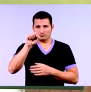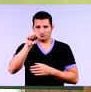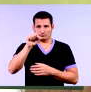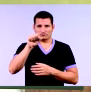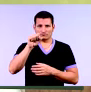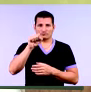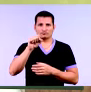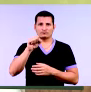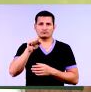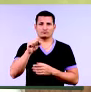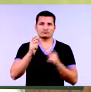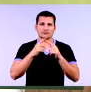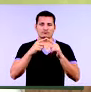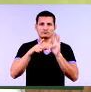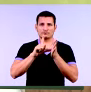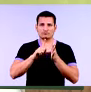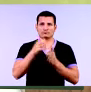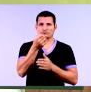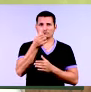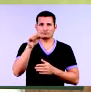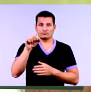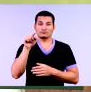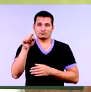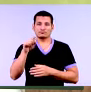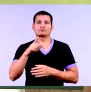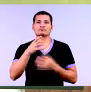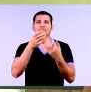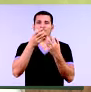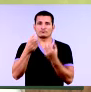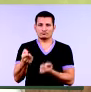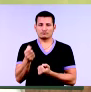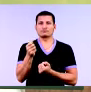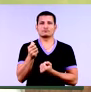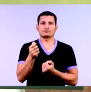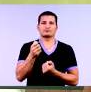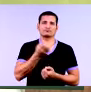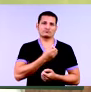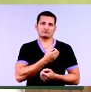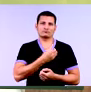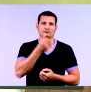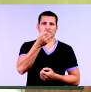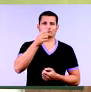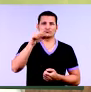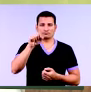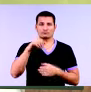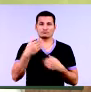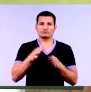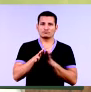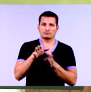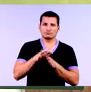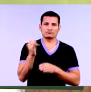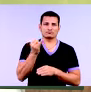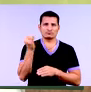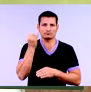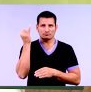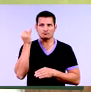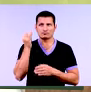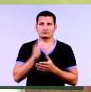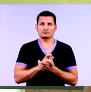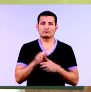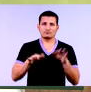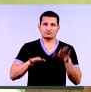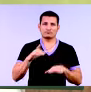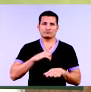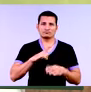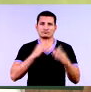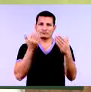foi colocado ali, aí a variável recebe o valor realmente numérico 68. Então, uma dica muito importante, às vezes até muita pegadinha cai nas